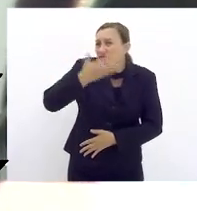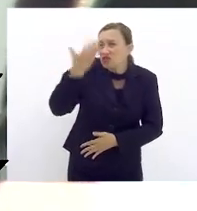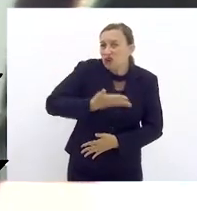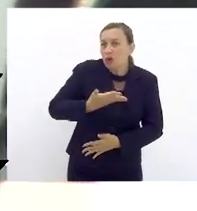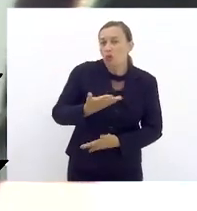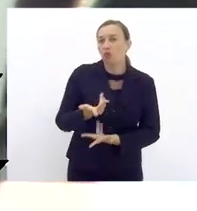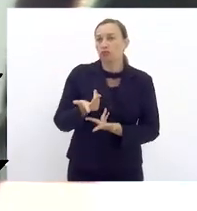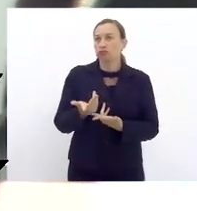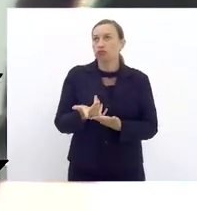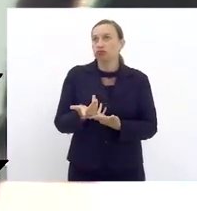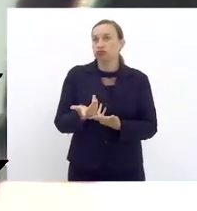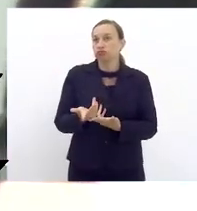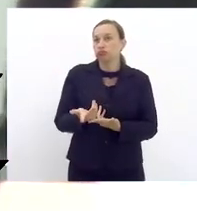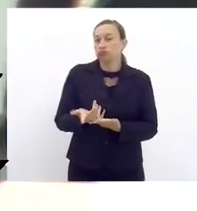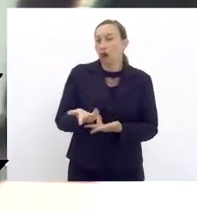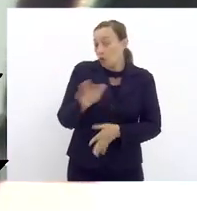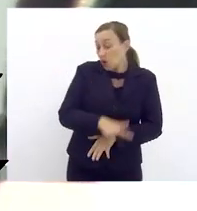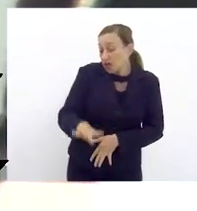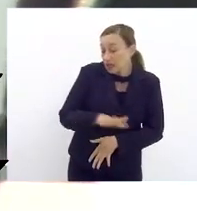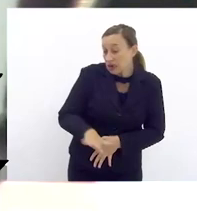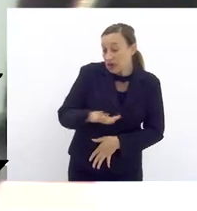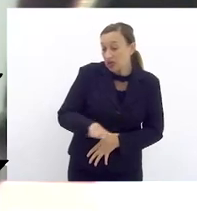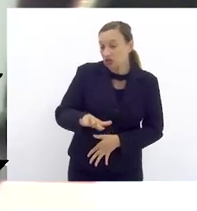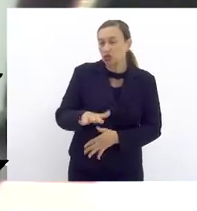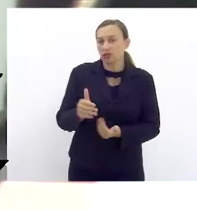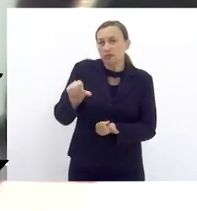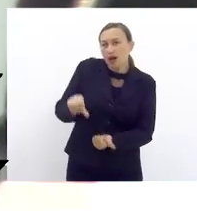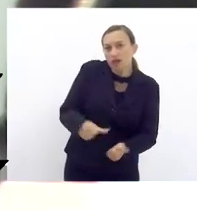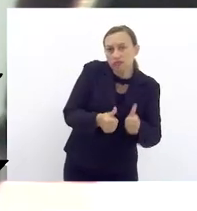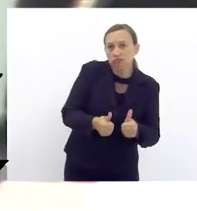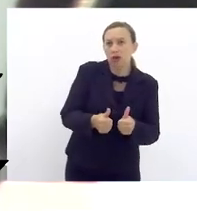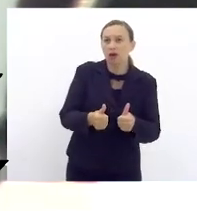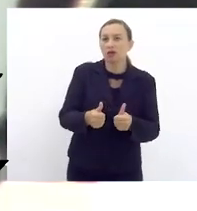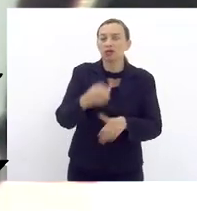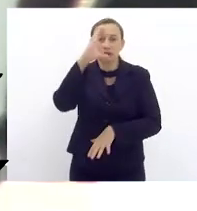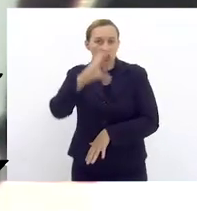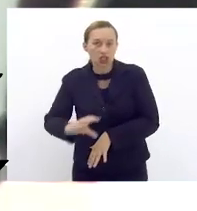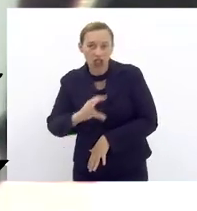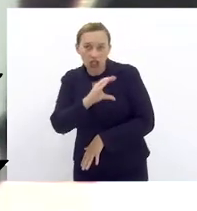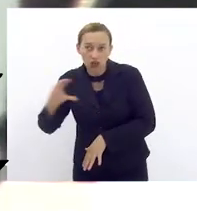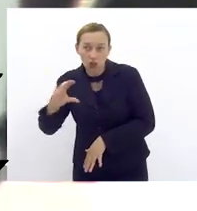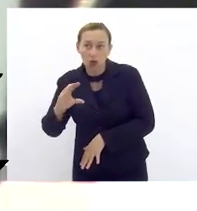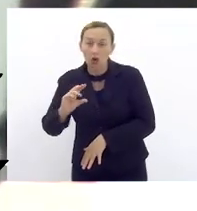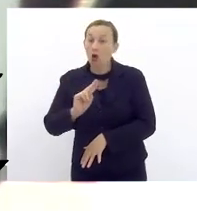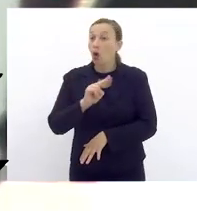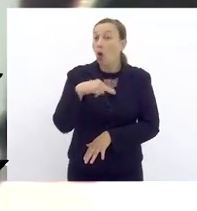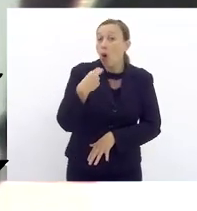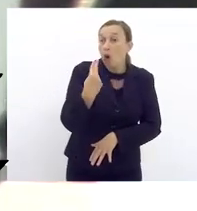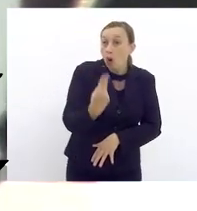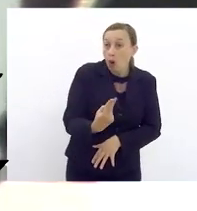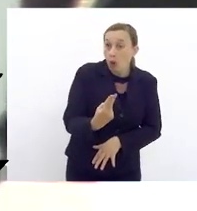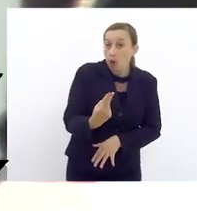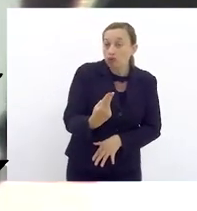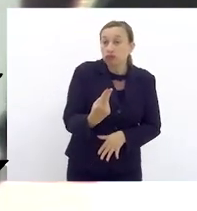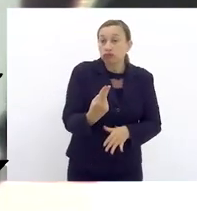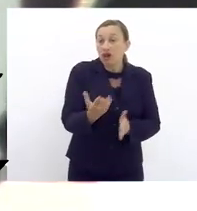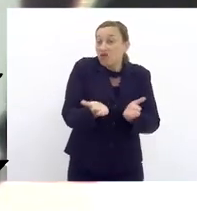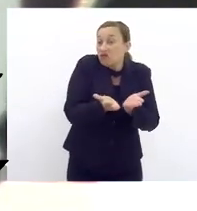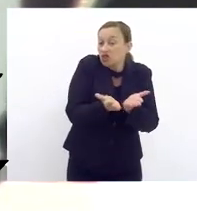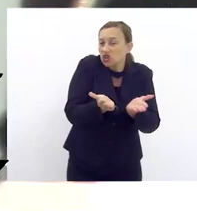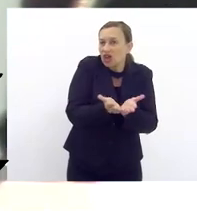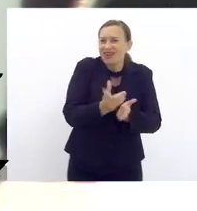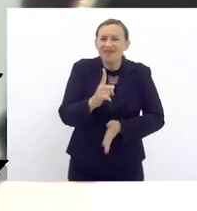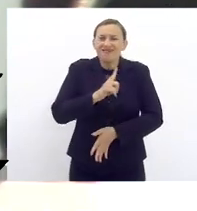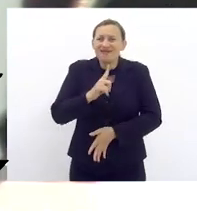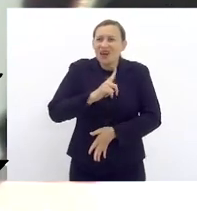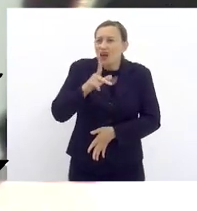ser batizada seja na igreja católica seja nas igrejas neopentecostais terem seus pais